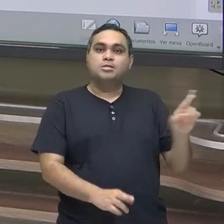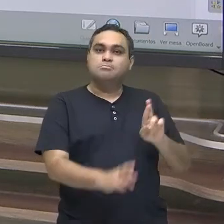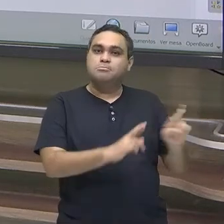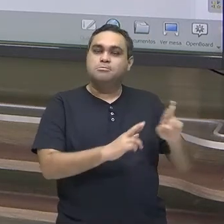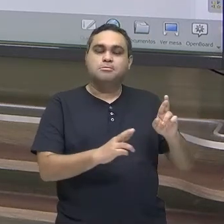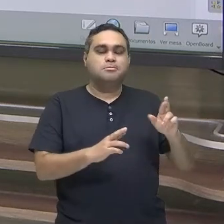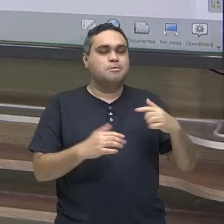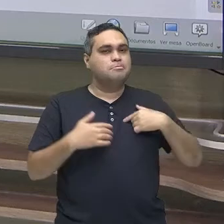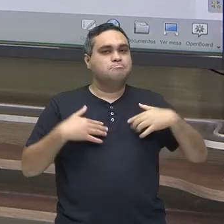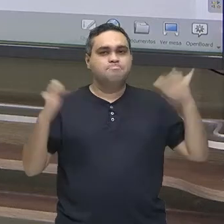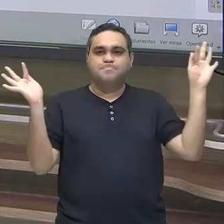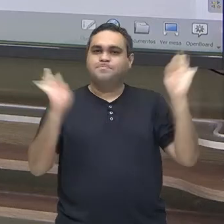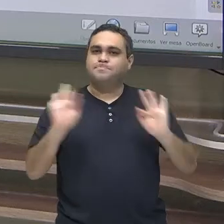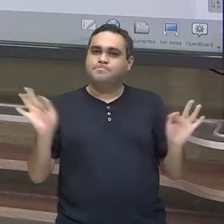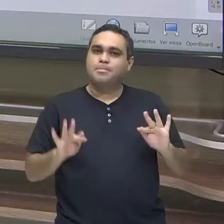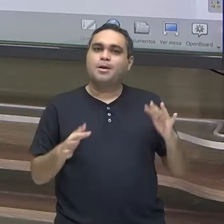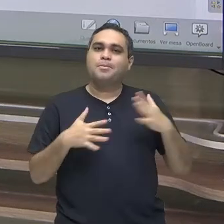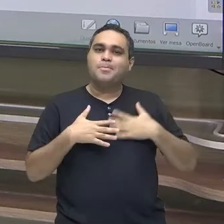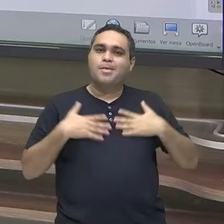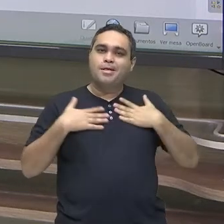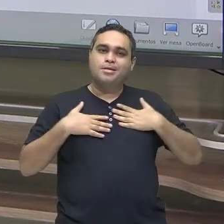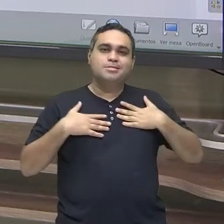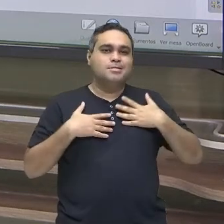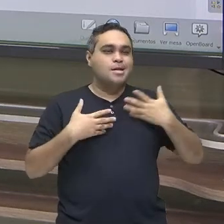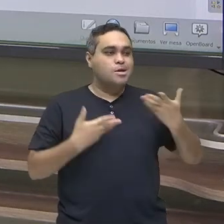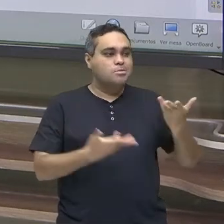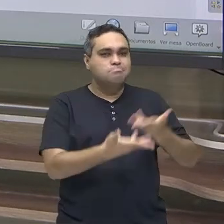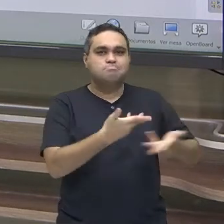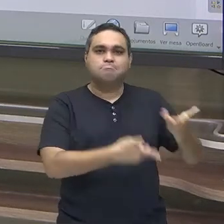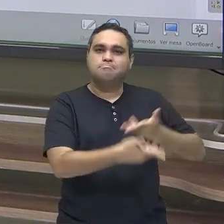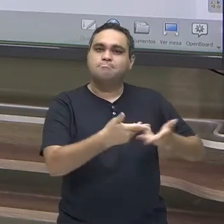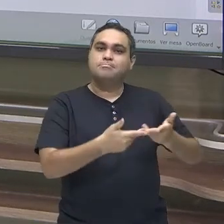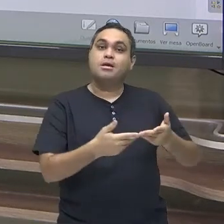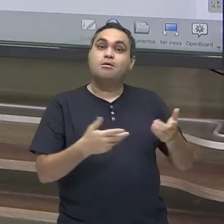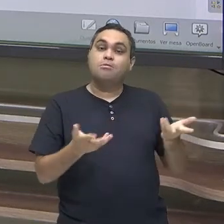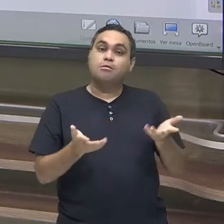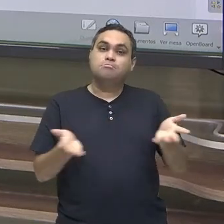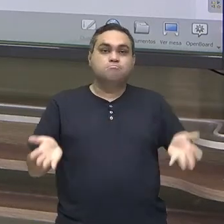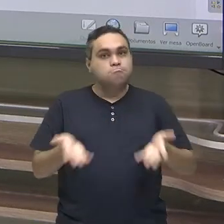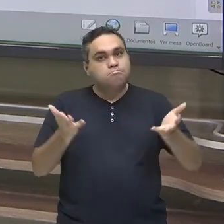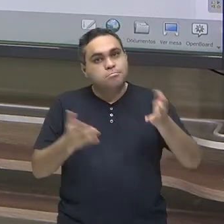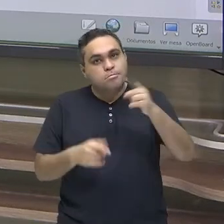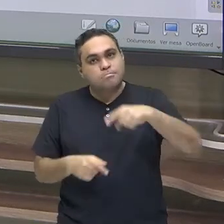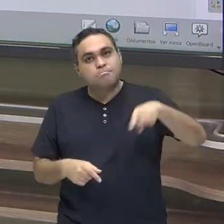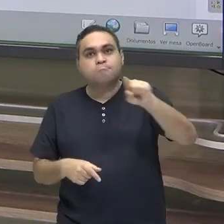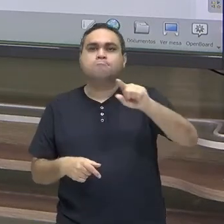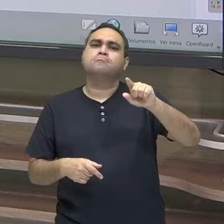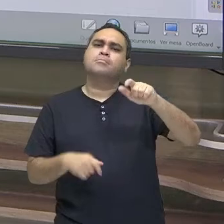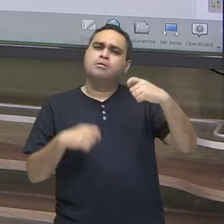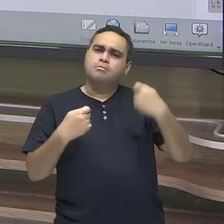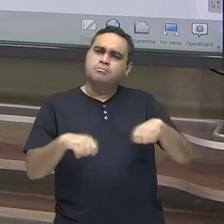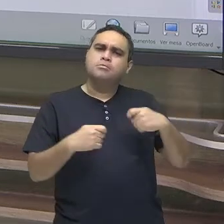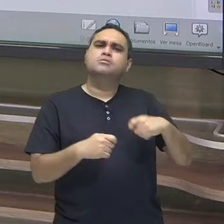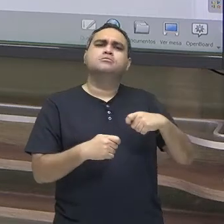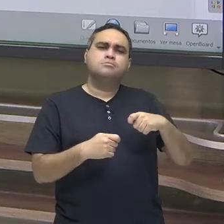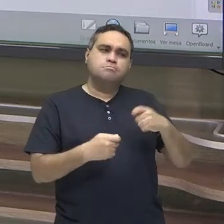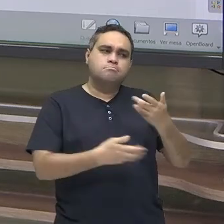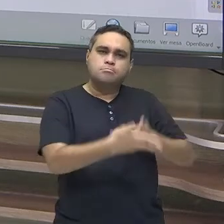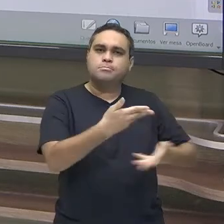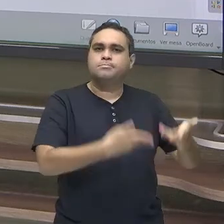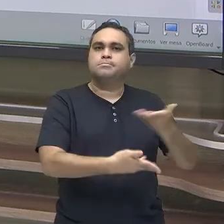dando alegria, o prazer hoje de participar da nossa aula. Quero incentivar os demais que participem, porque a